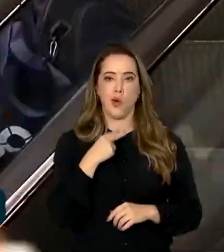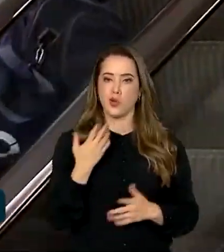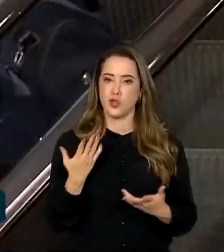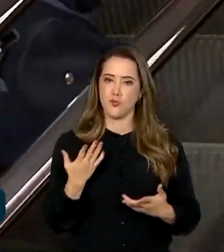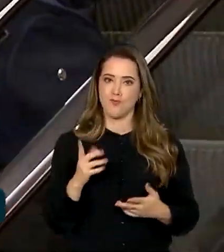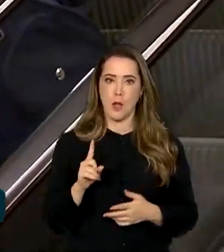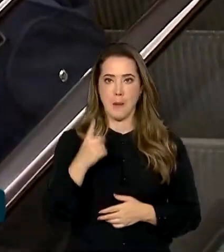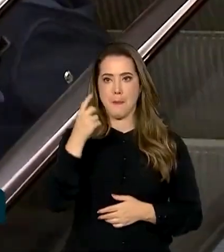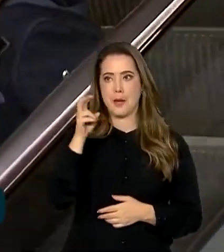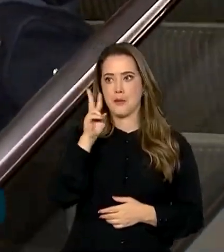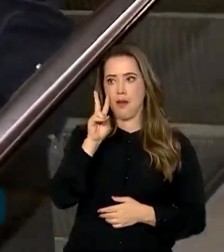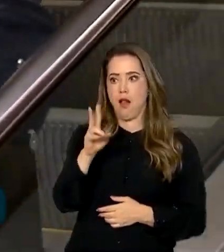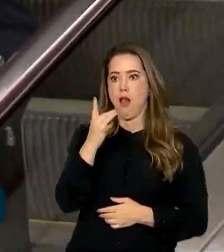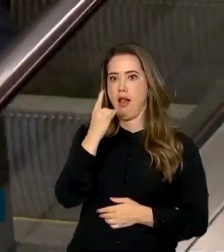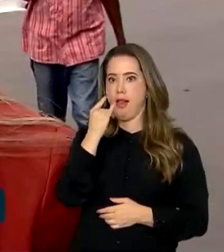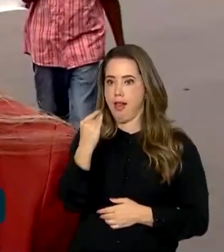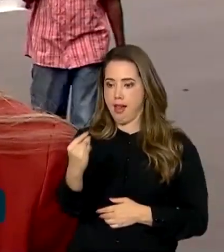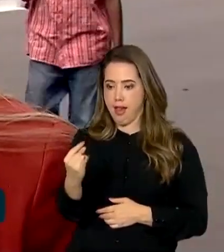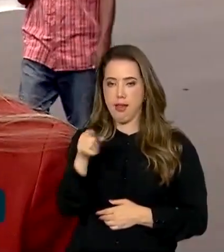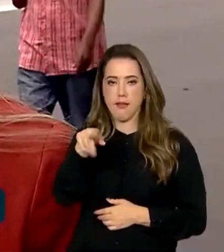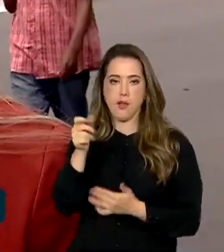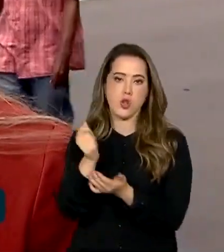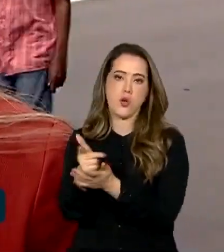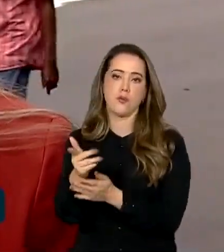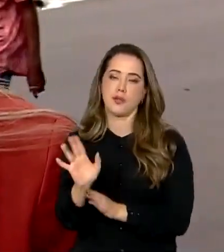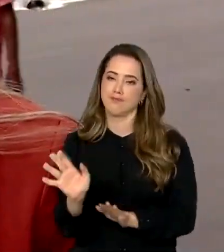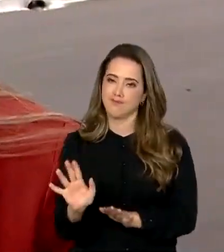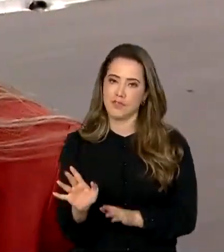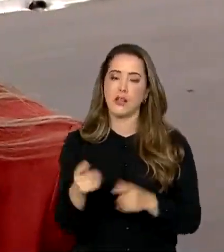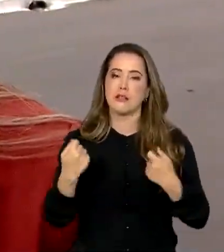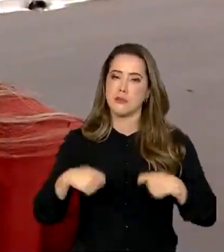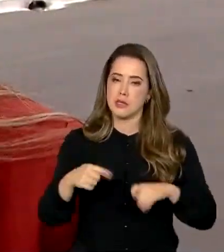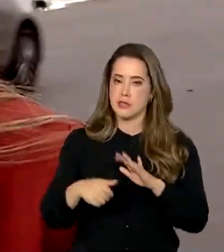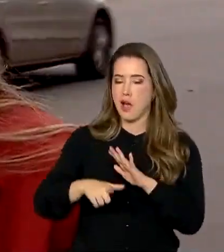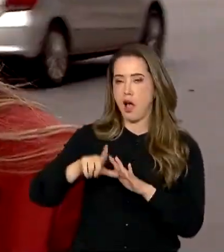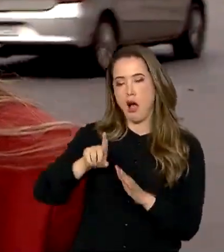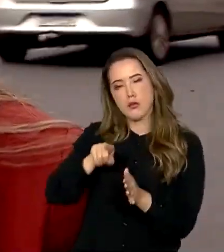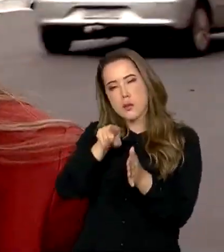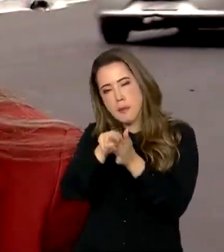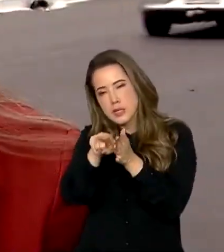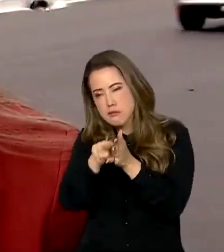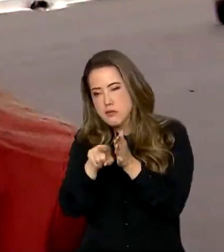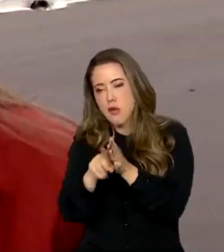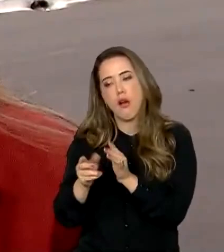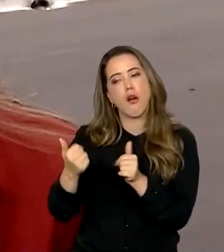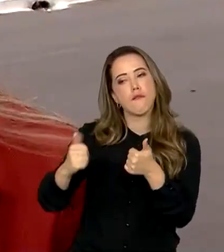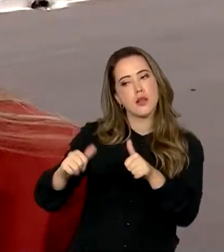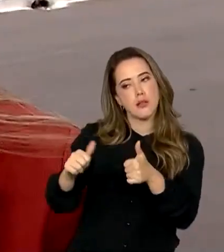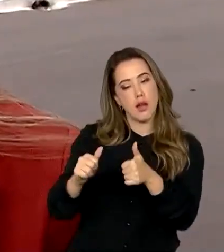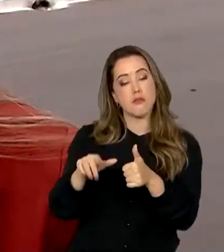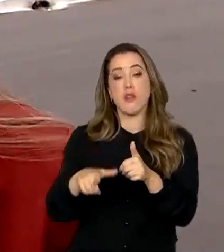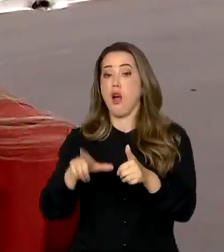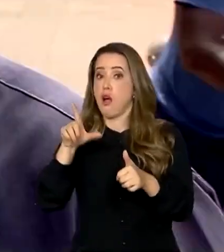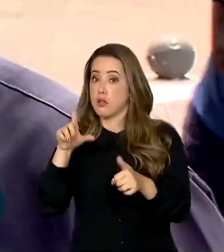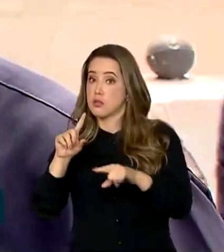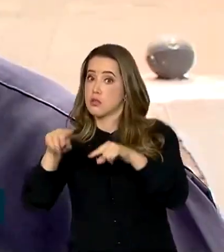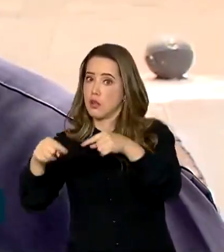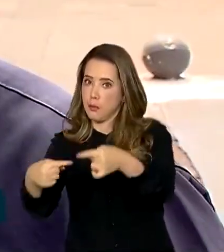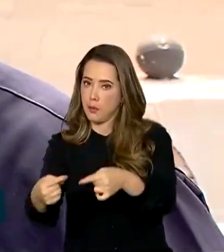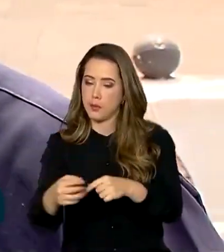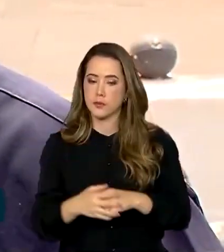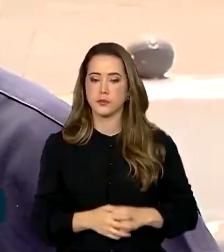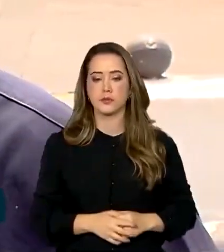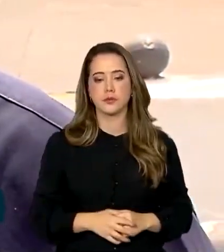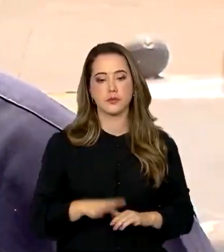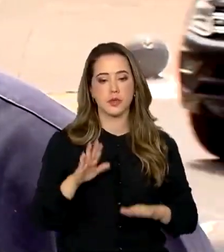pela primeira tentação que aparece. A gente precisa dar sempre aquela pesquisada antes, pré, pós e depois também, para a gente acompanhar. Às vezes